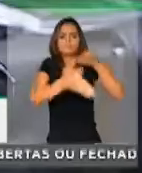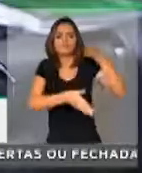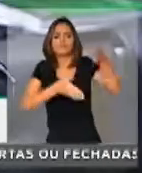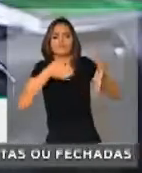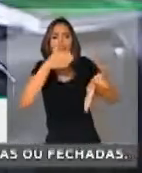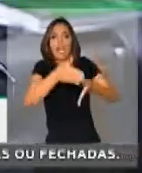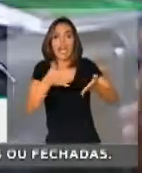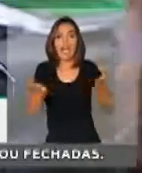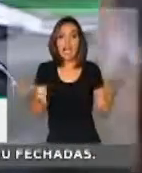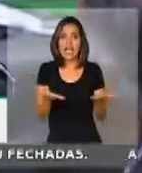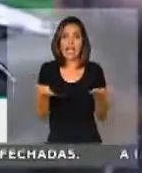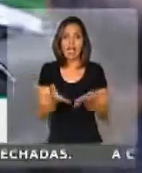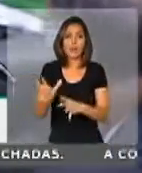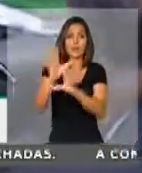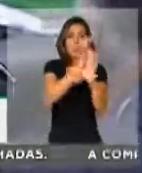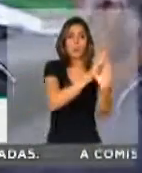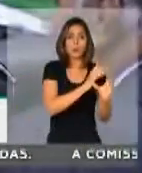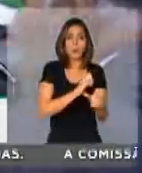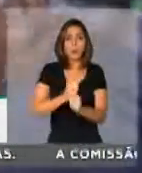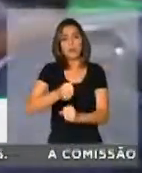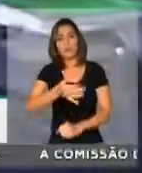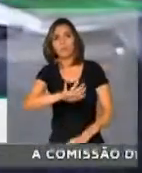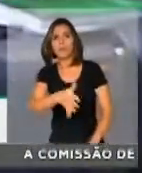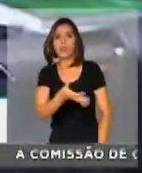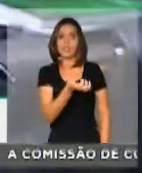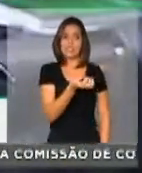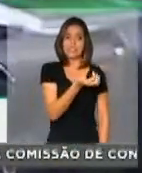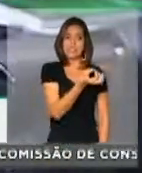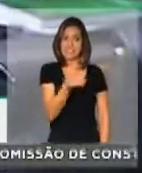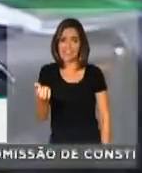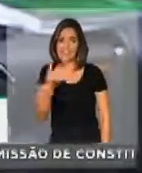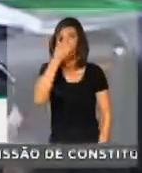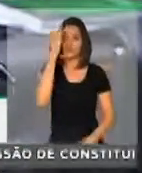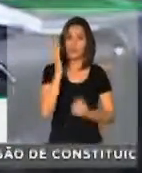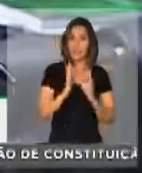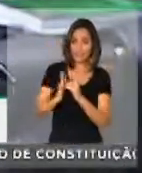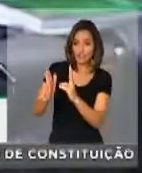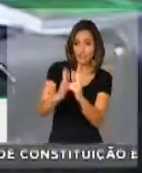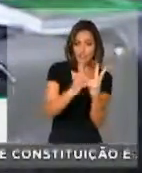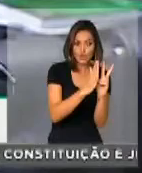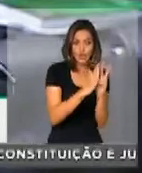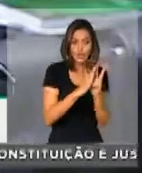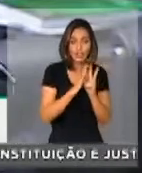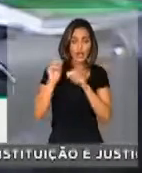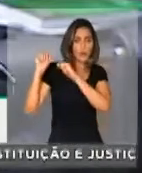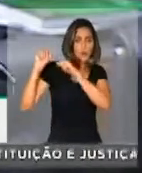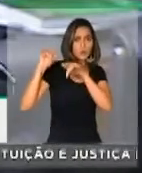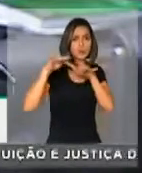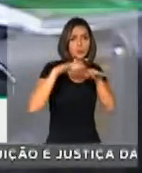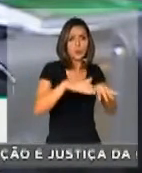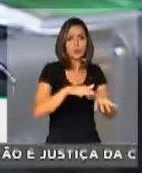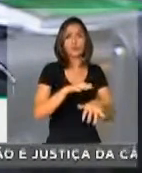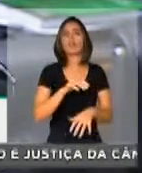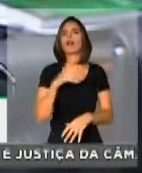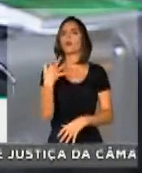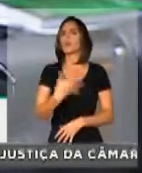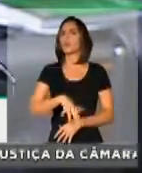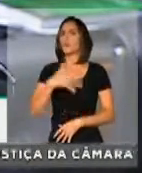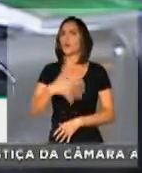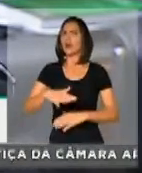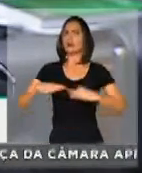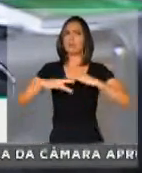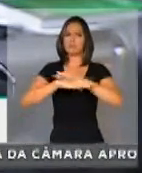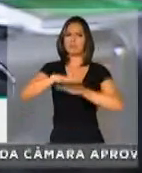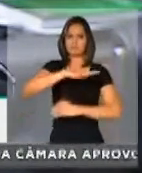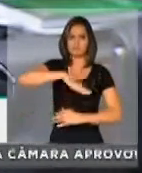cidade e hoje já temos algo em torno de 600 indígenas, gerando um problema grave. É um problema urbano que